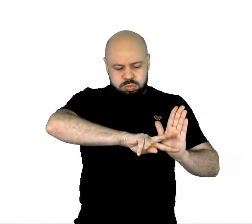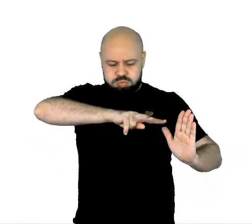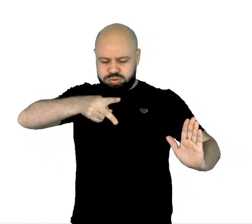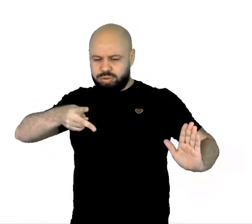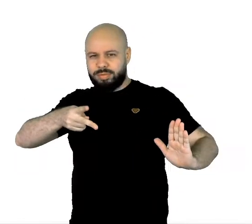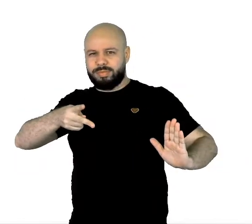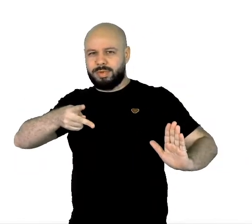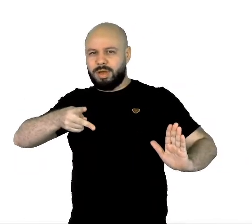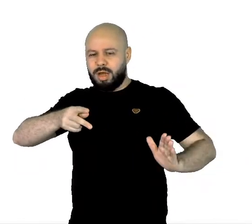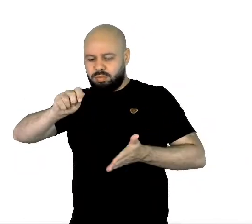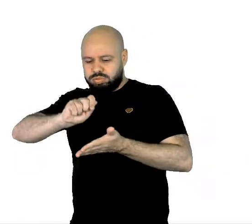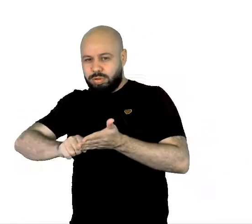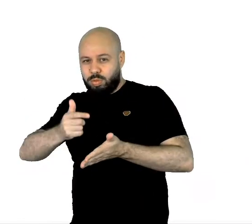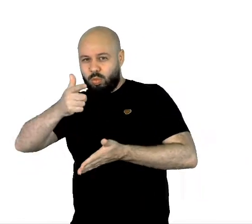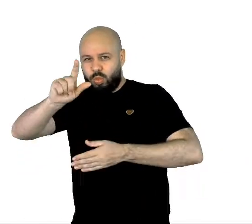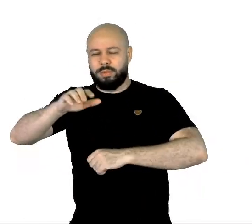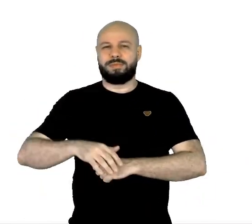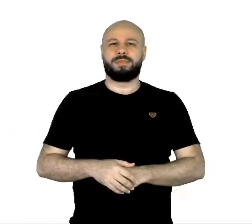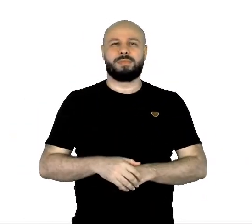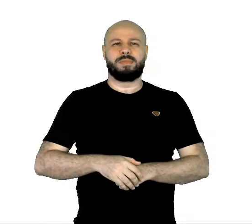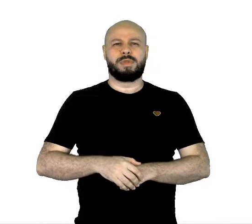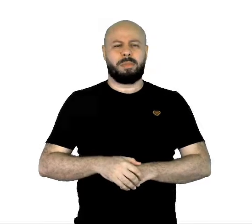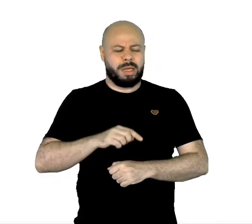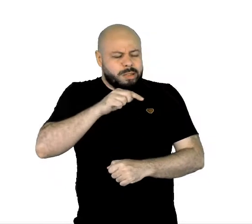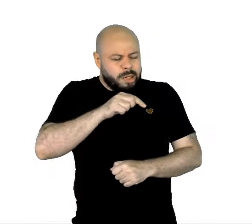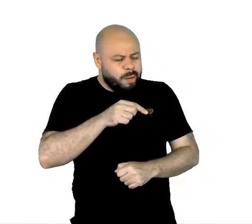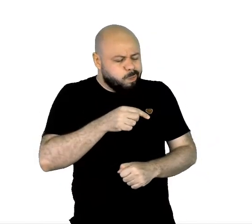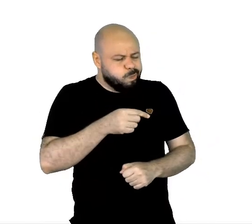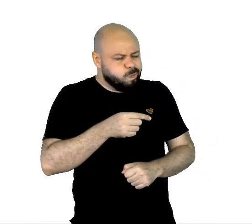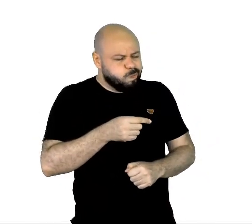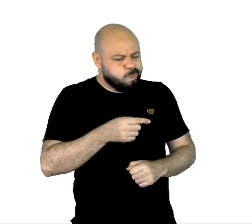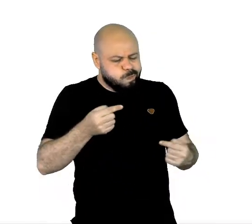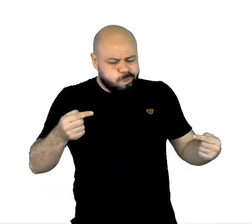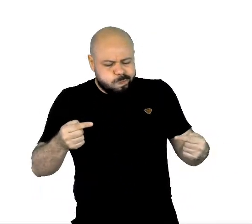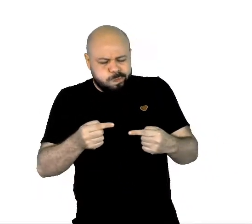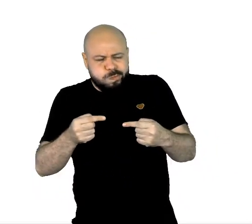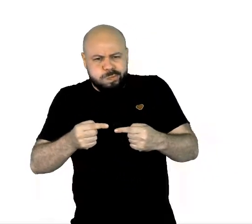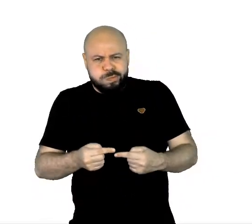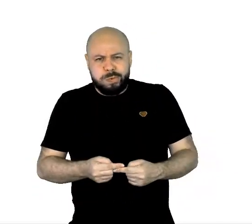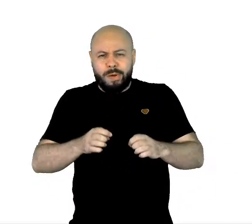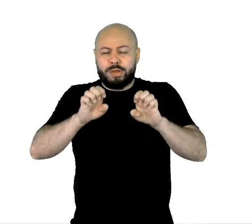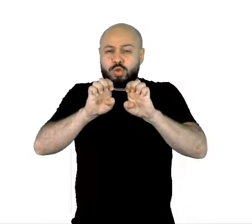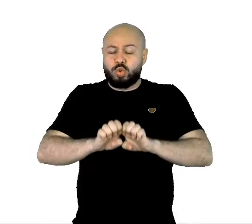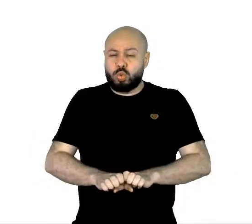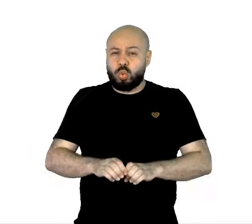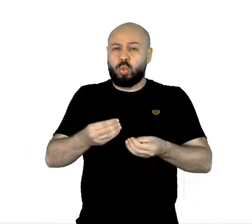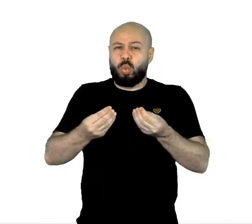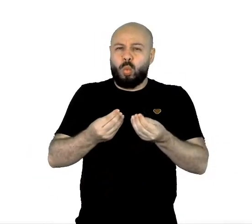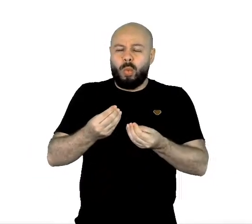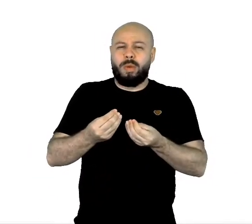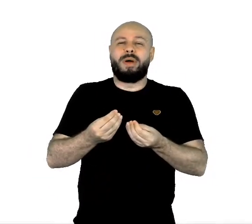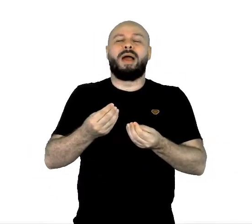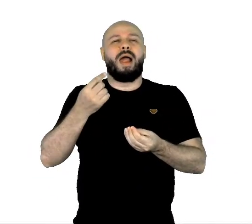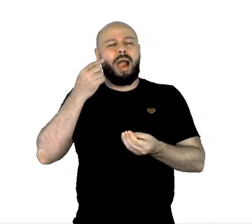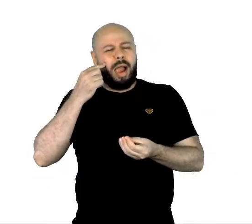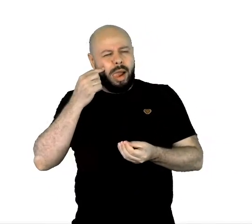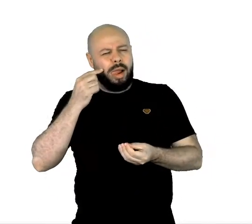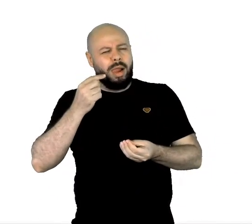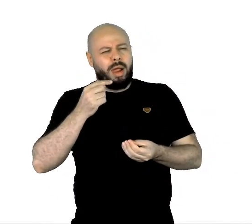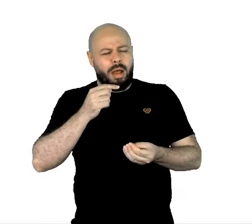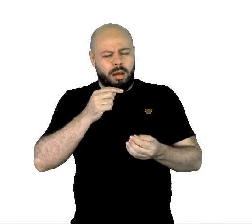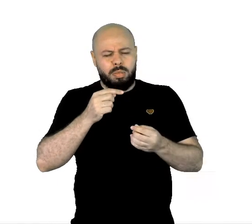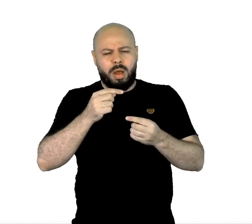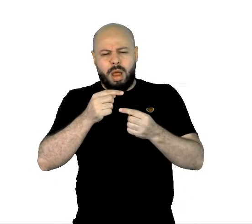leu, primando por elementos inerentes à construção textual. Isso mesmo, você vai traçar em